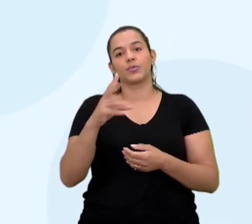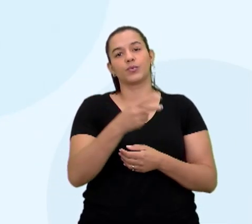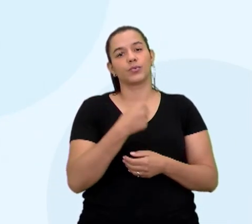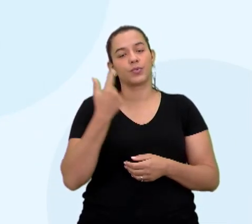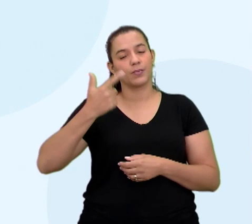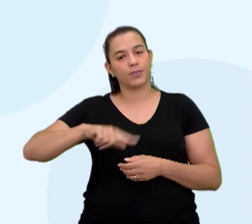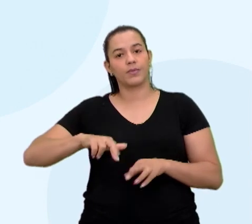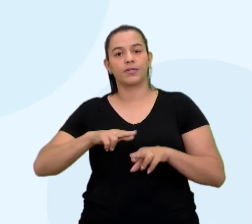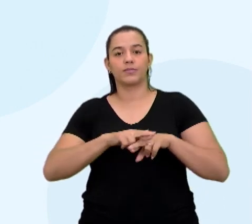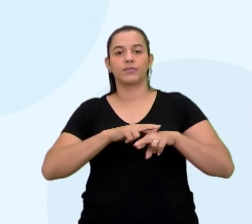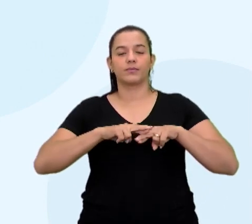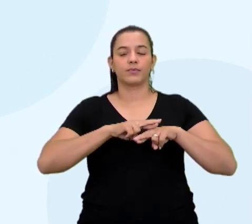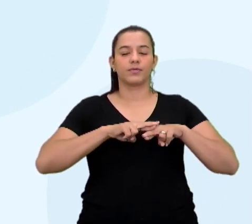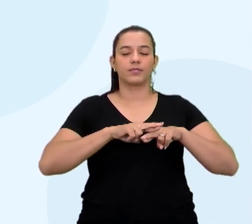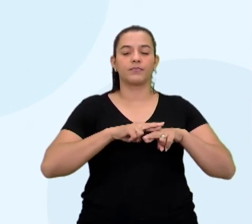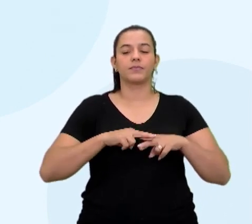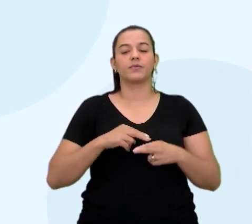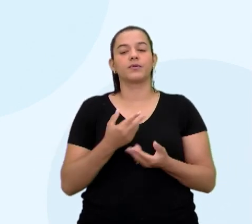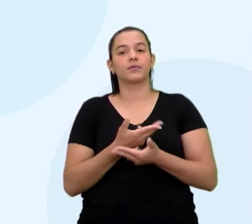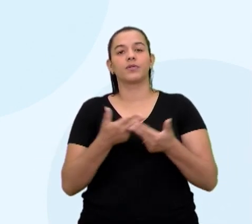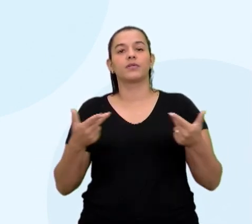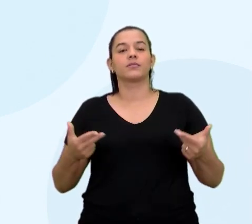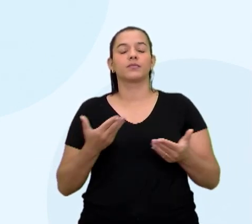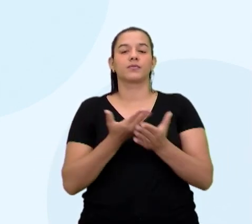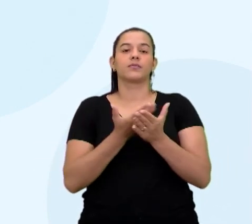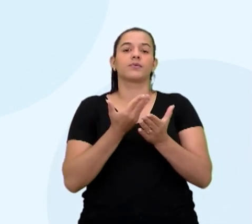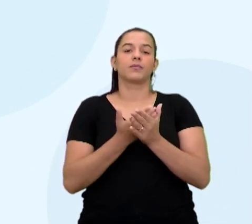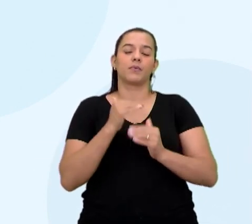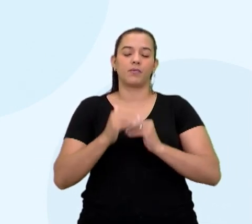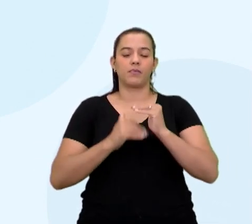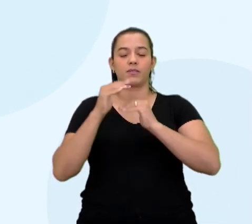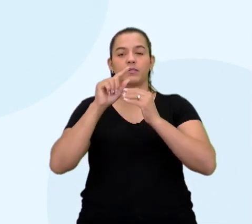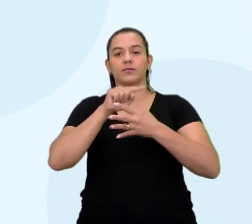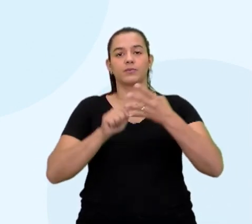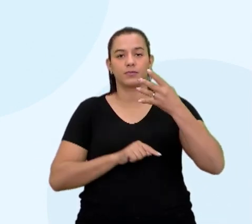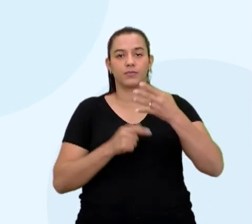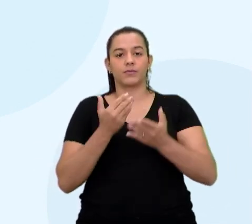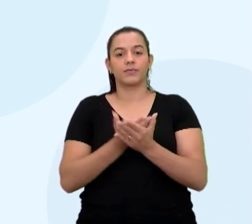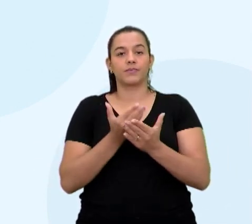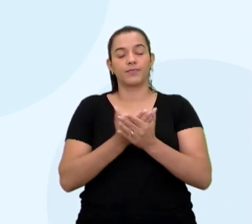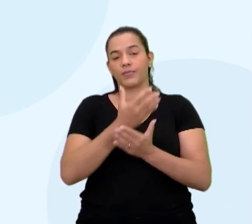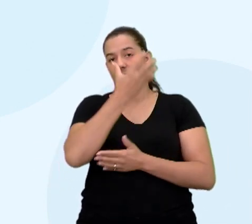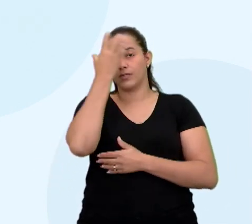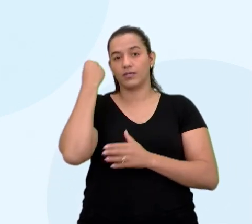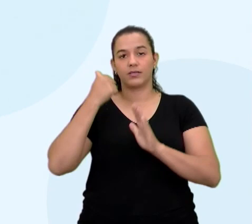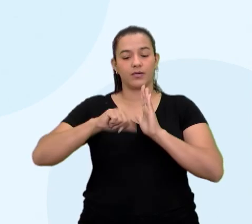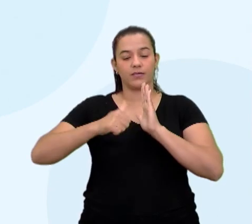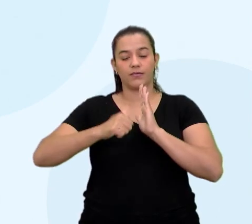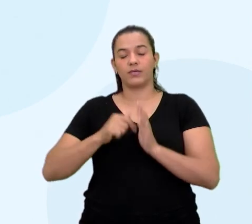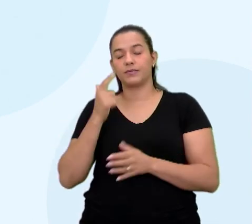mais uma revisão aí das 4 aulas de desenvolvimento que nós tivemos. Não esqueçam de avaliar a aula,